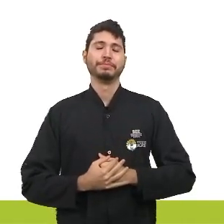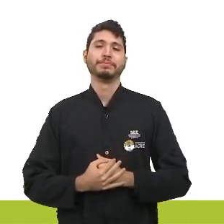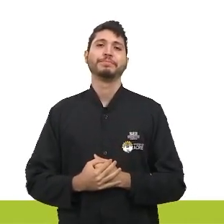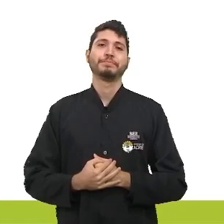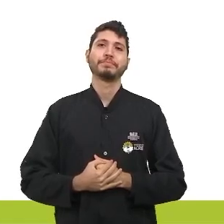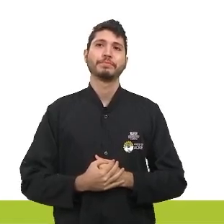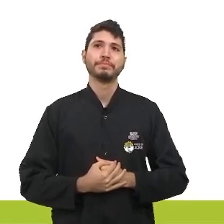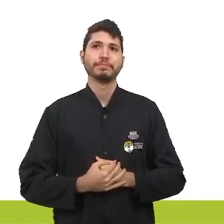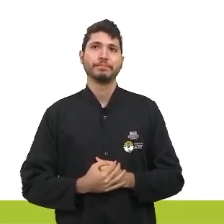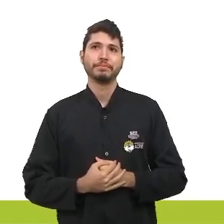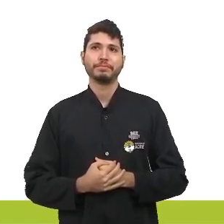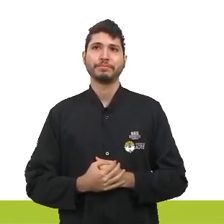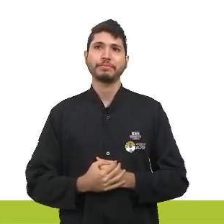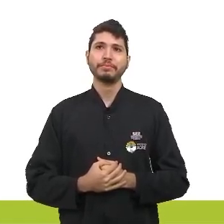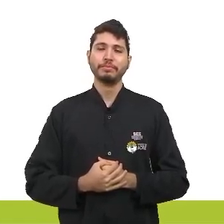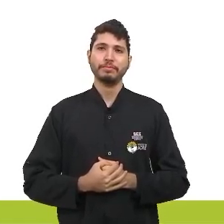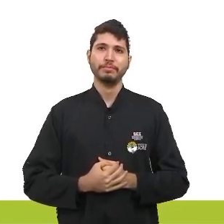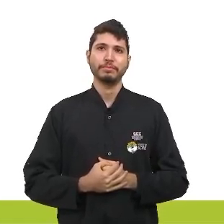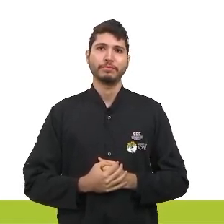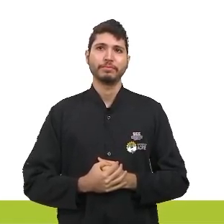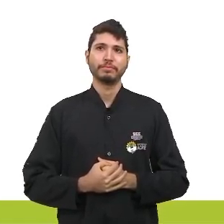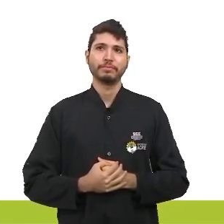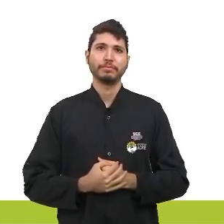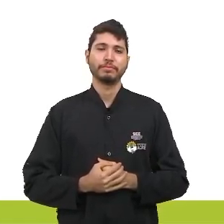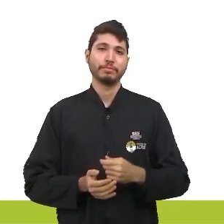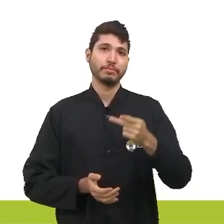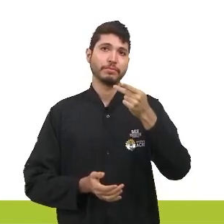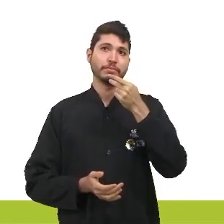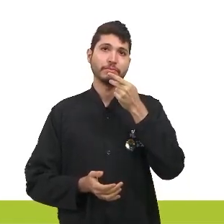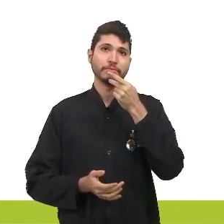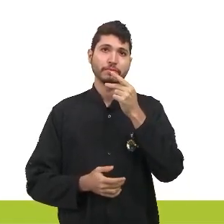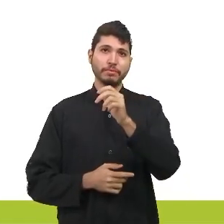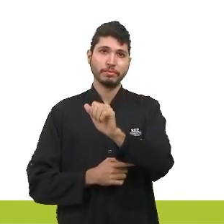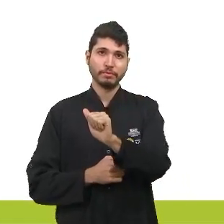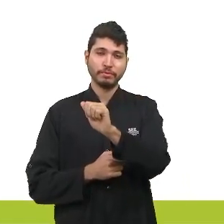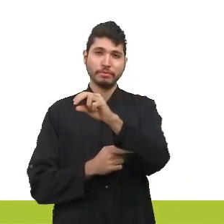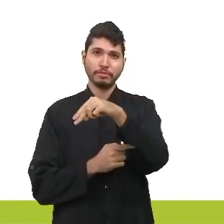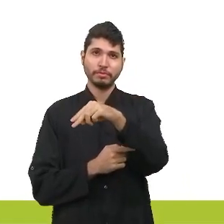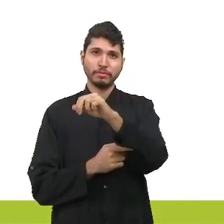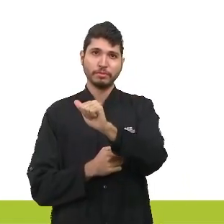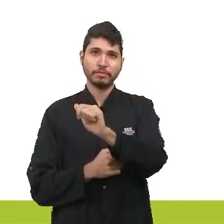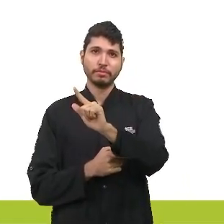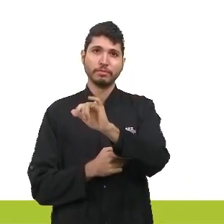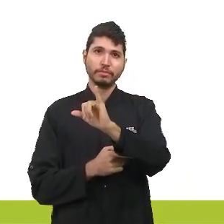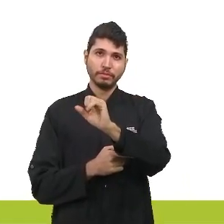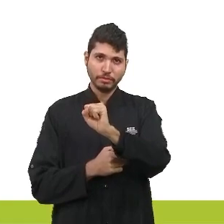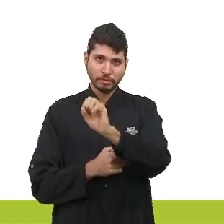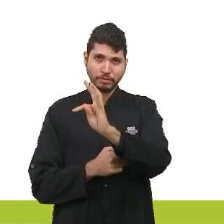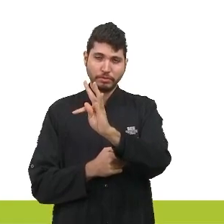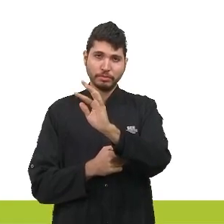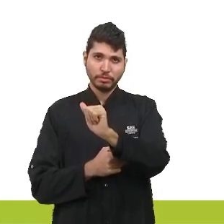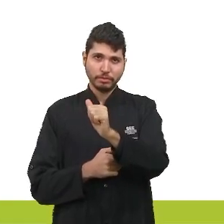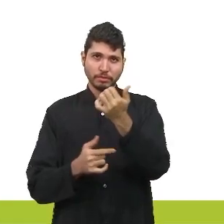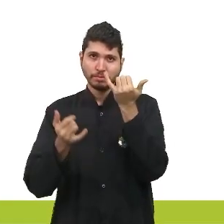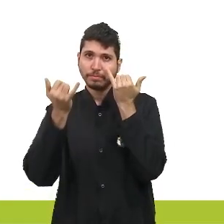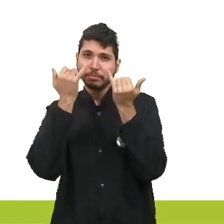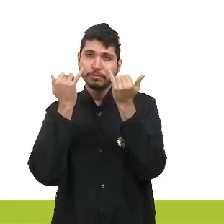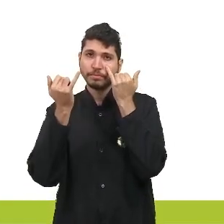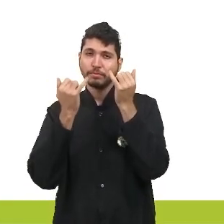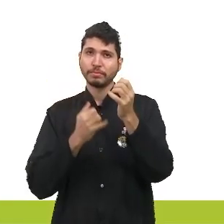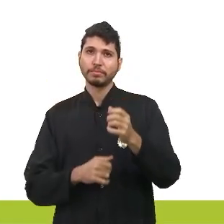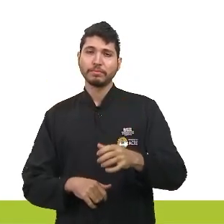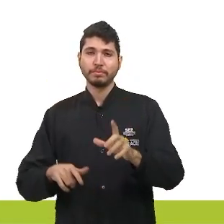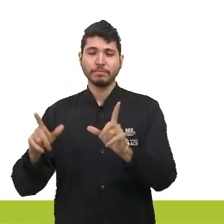Agora, a probabilidade de ser analista, dado que acreano. Está aqui os acrianos, um